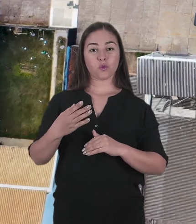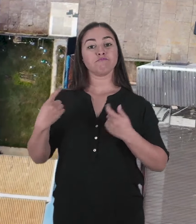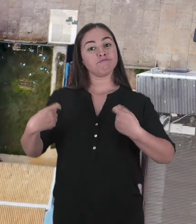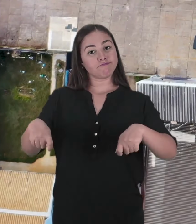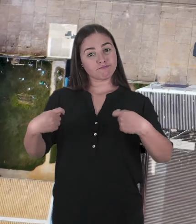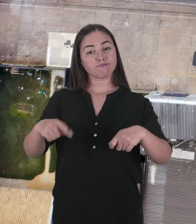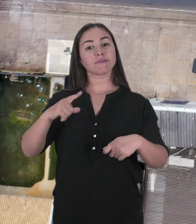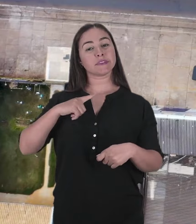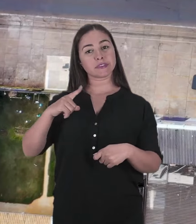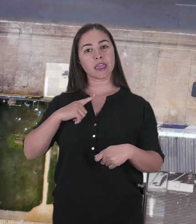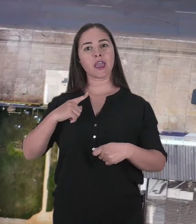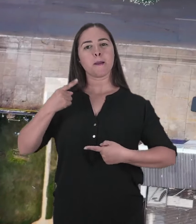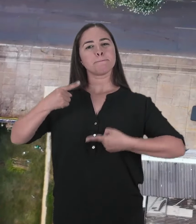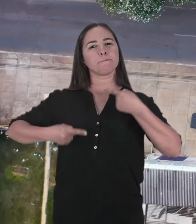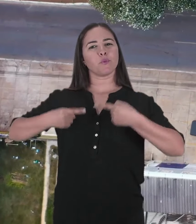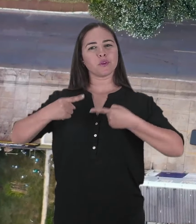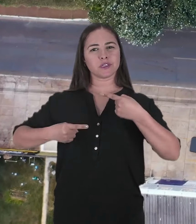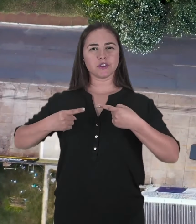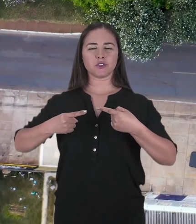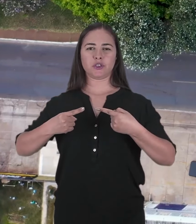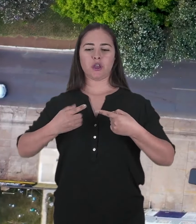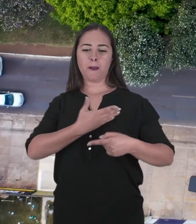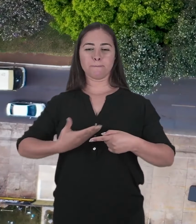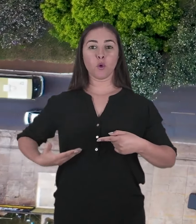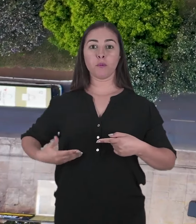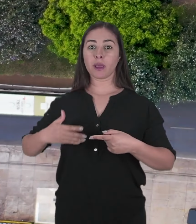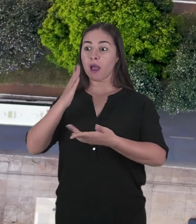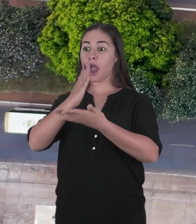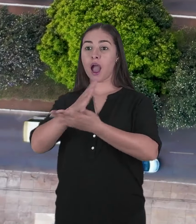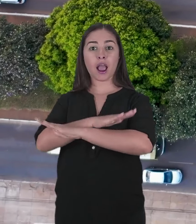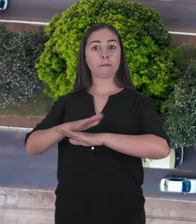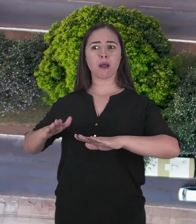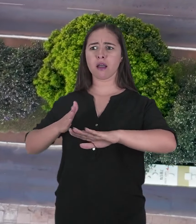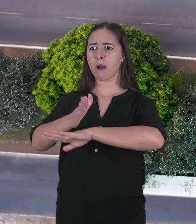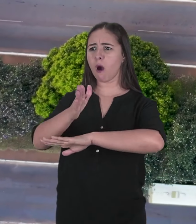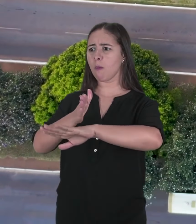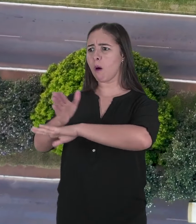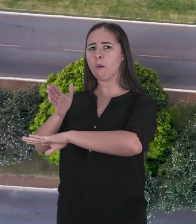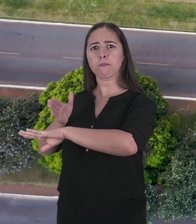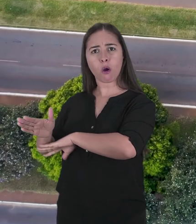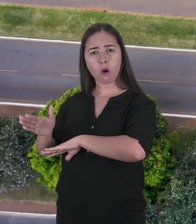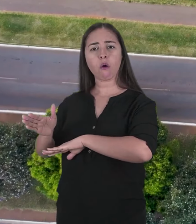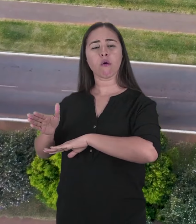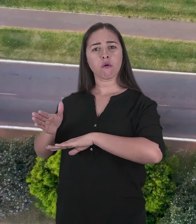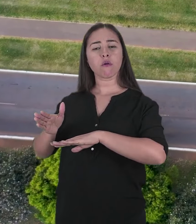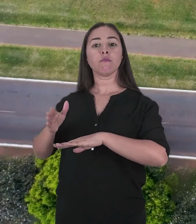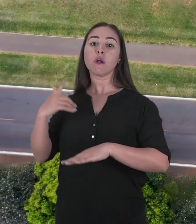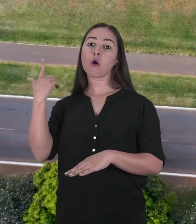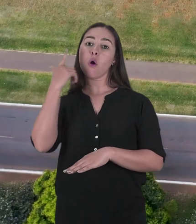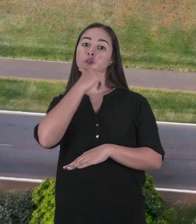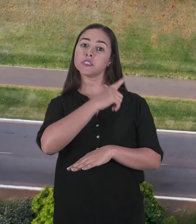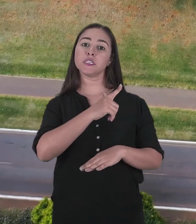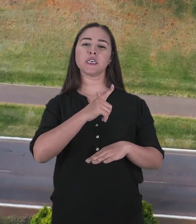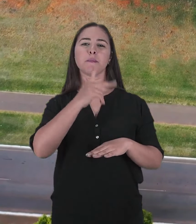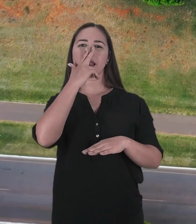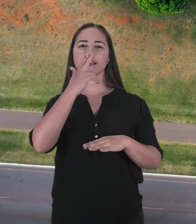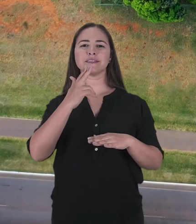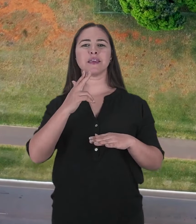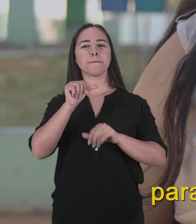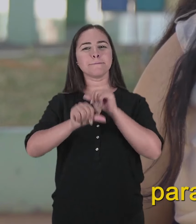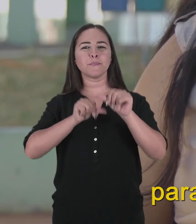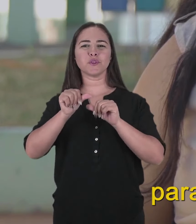teve que ter uma política pública de erradicação dessas invasões e para trazer um pouco para fora da rota